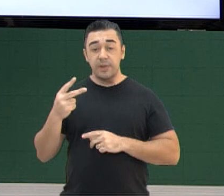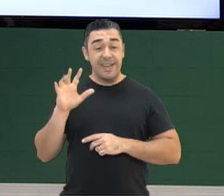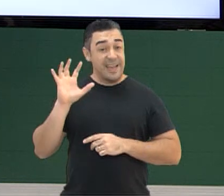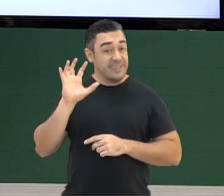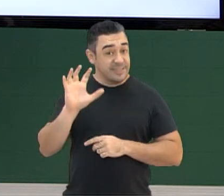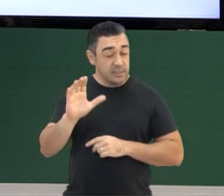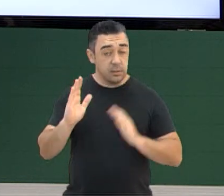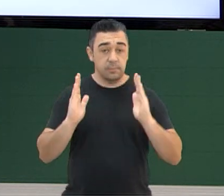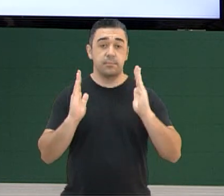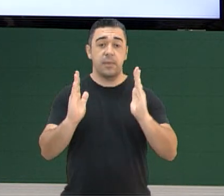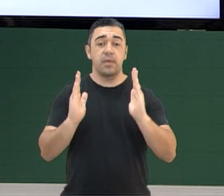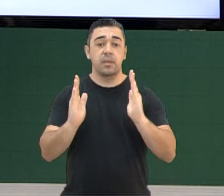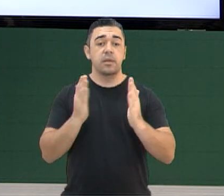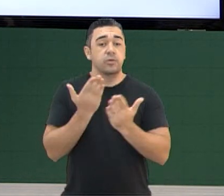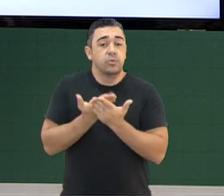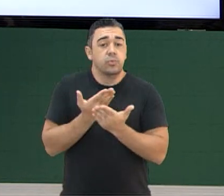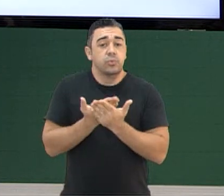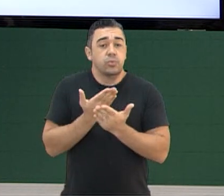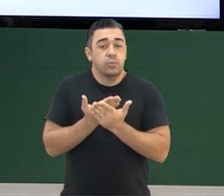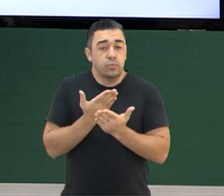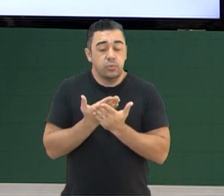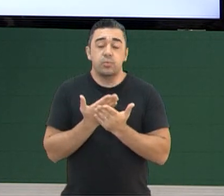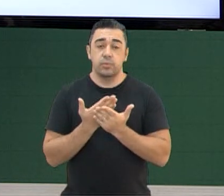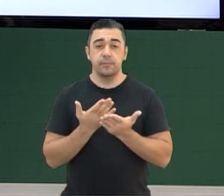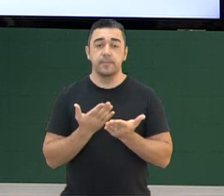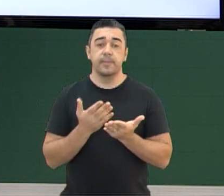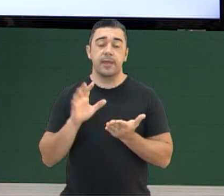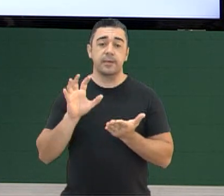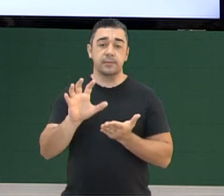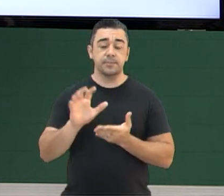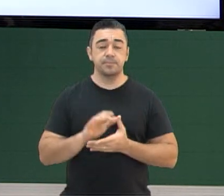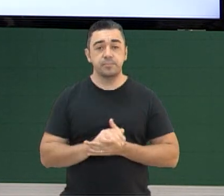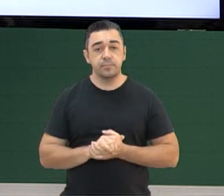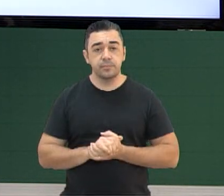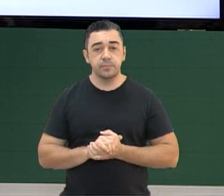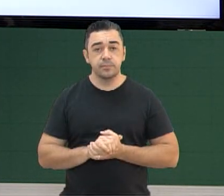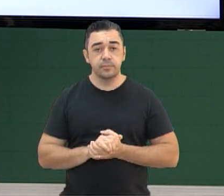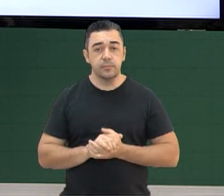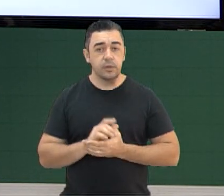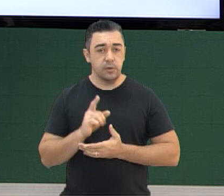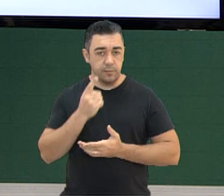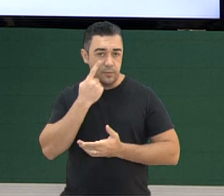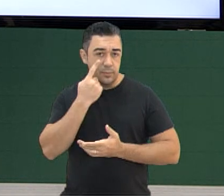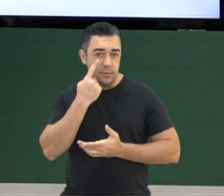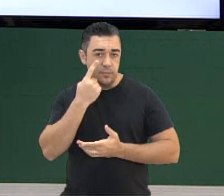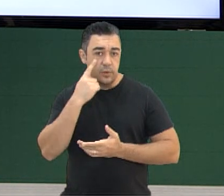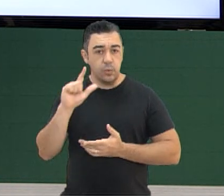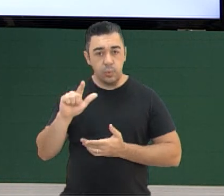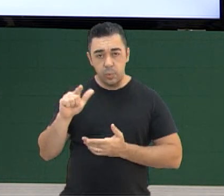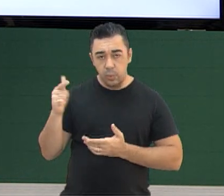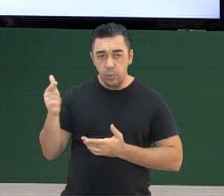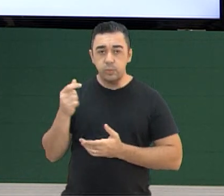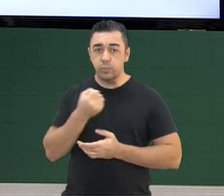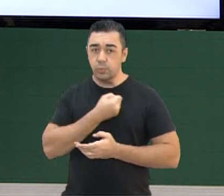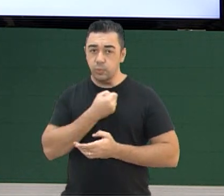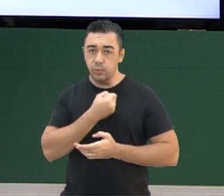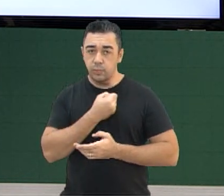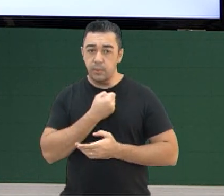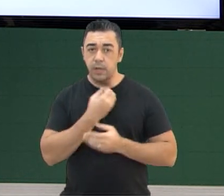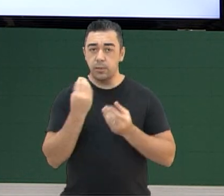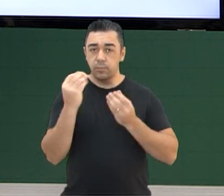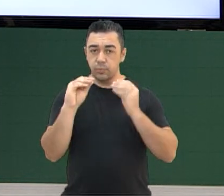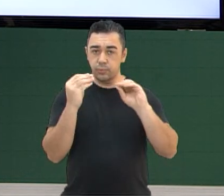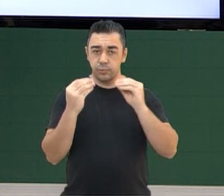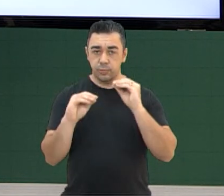genérica de a gente estar representando a matriz, tá bom? Nós já vamos ver representações numéricas, mas isso